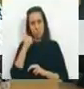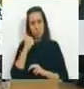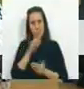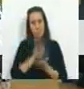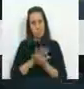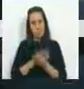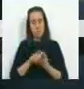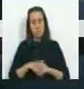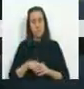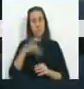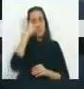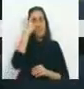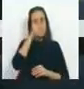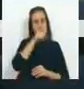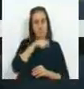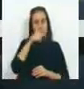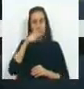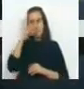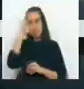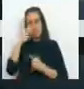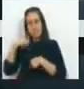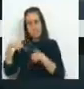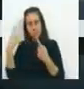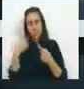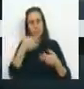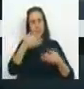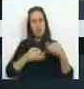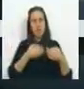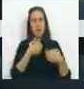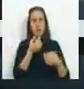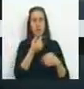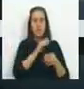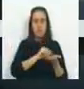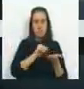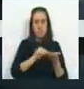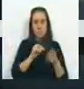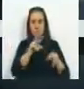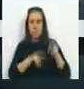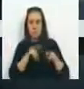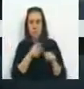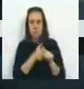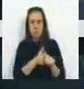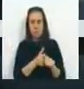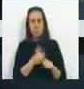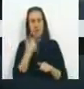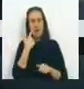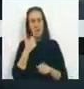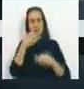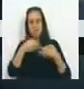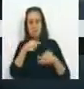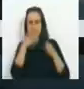Ministério Público e juízes dos tribunais administrativos e fiscais, penso que com maior incidência nestes